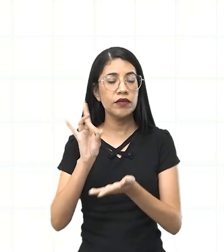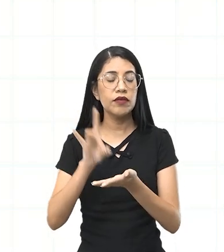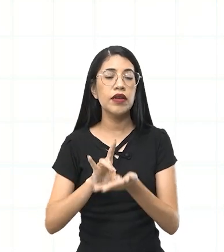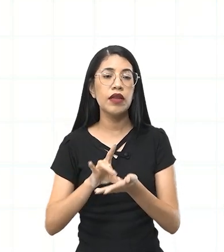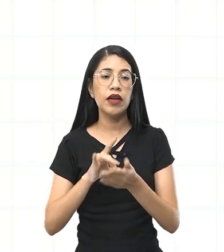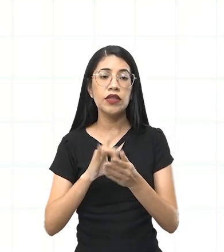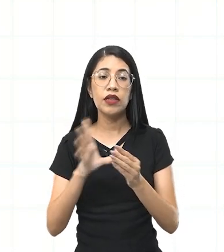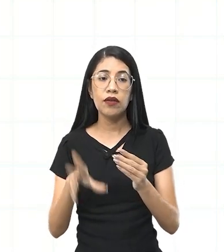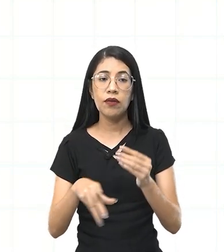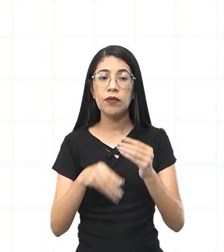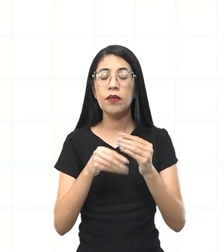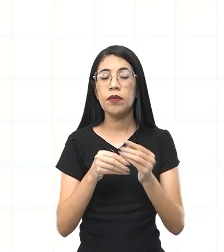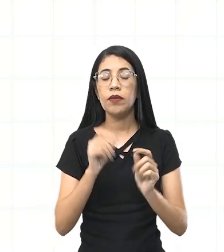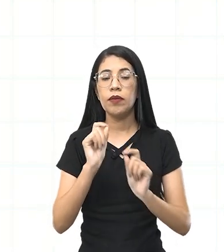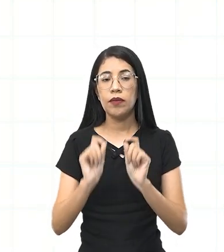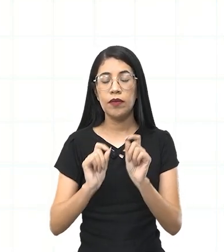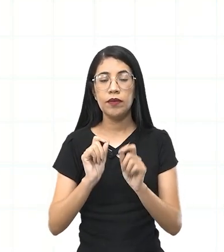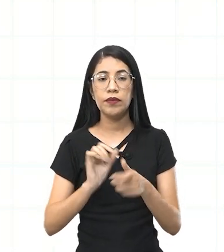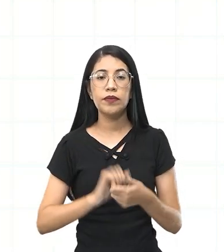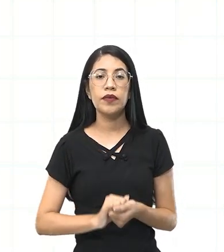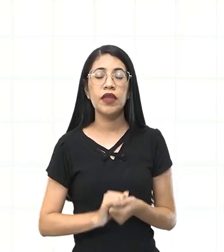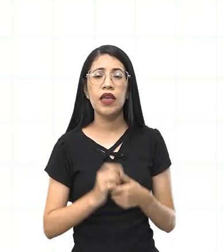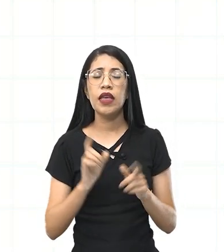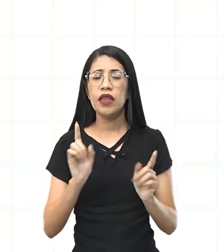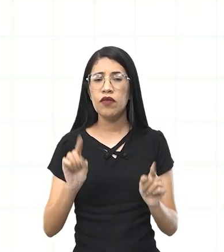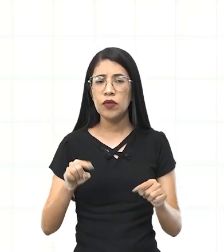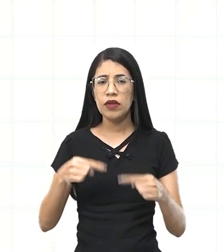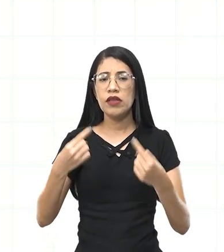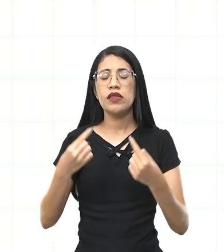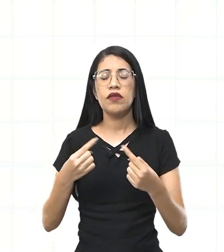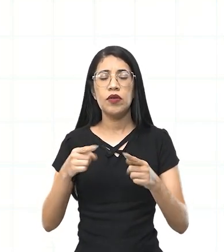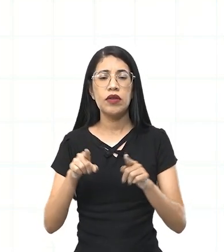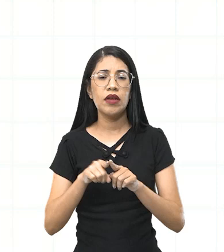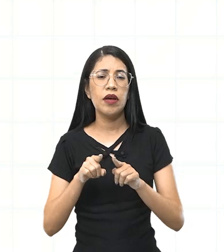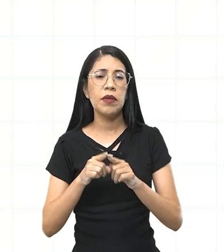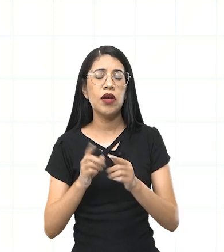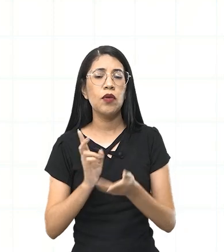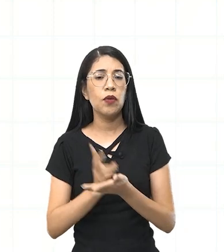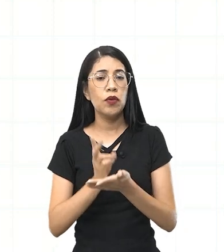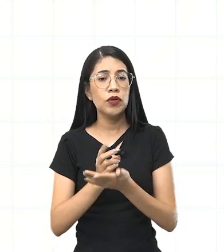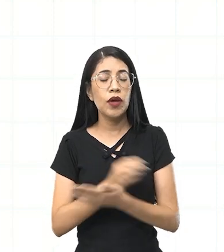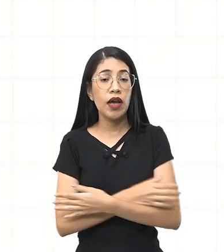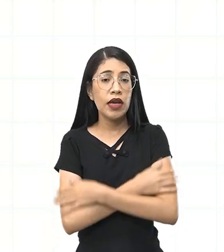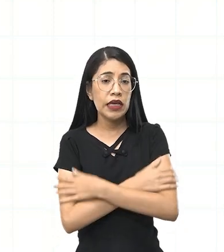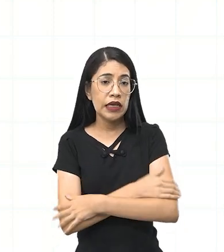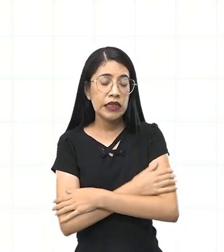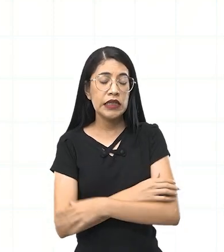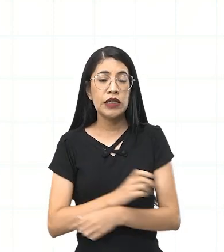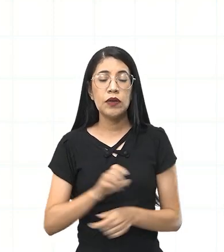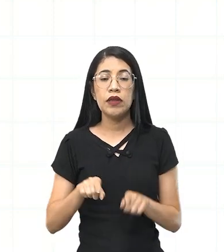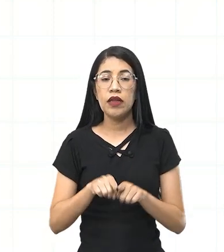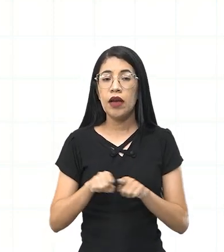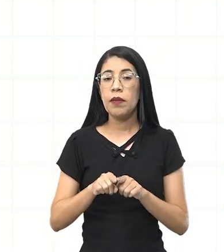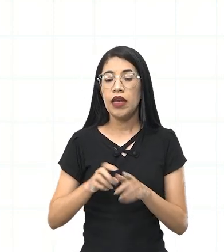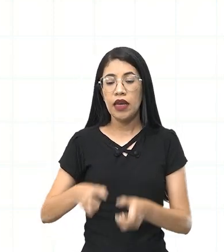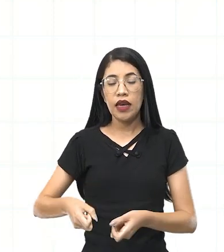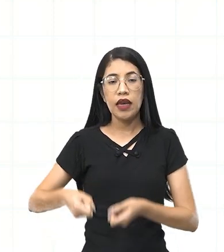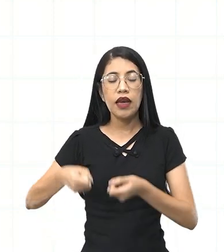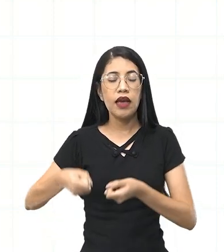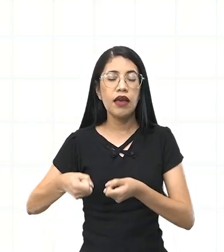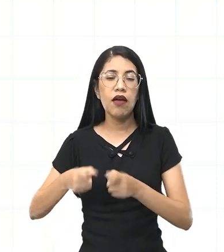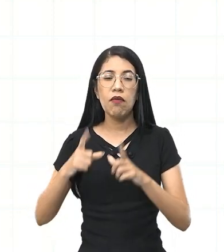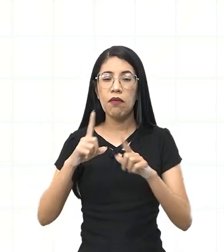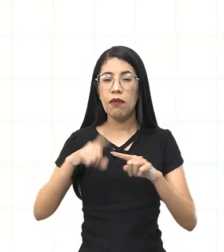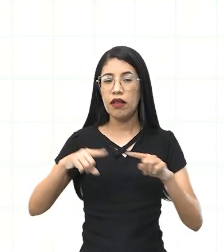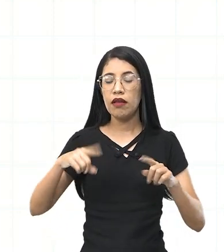traz, dizendo ali, né, que foi desafiante ele manter-se aquecido e carregar o equipamento fotográfico ao mesmo